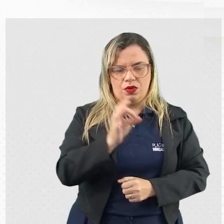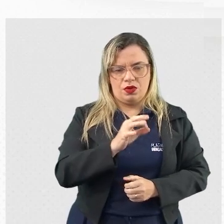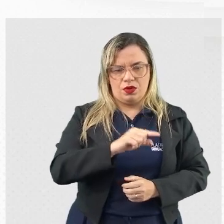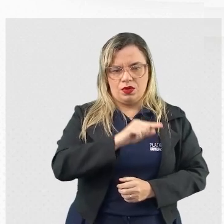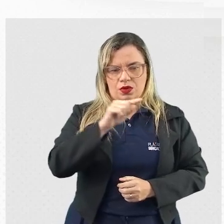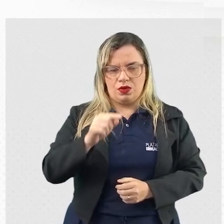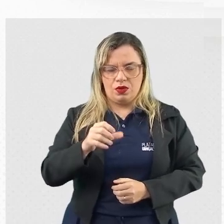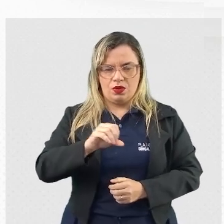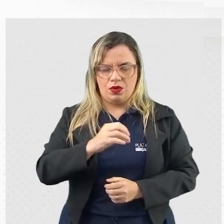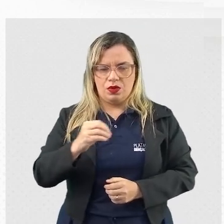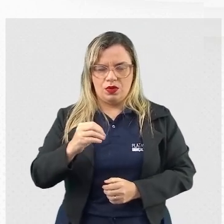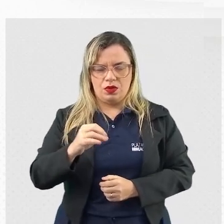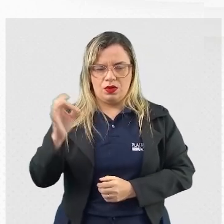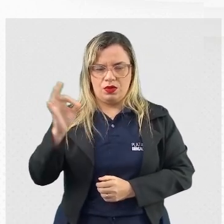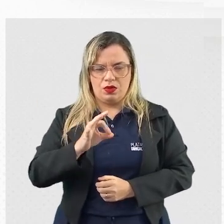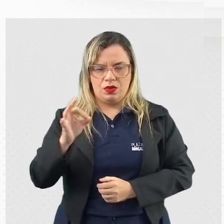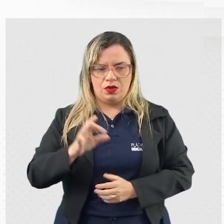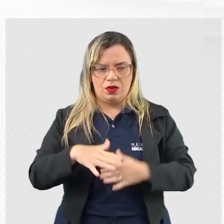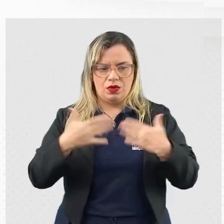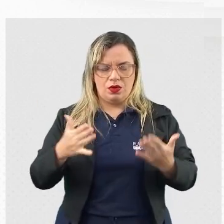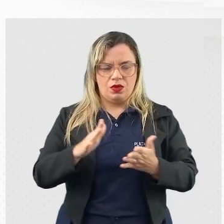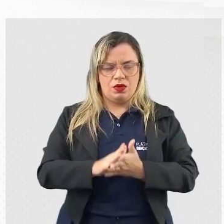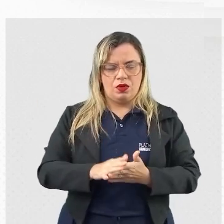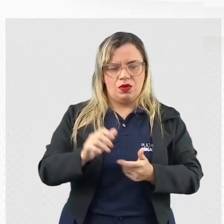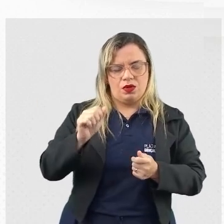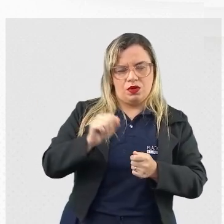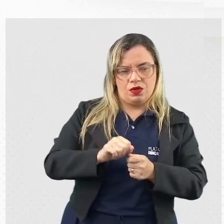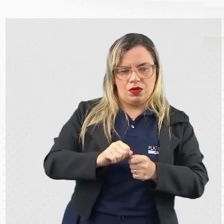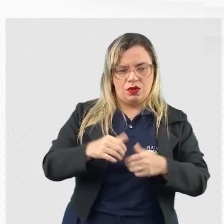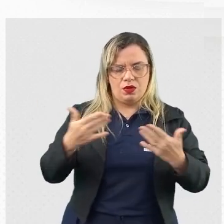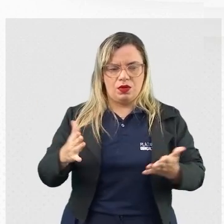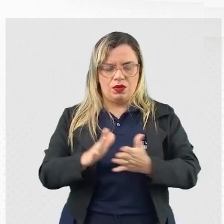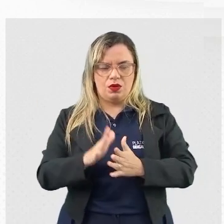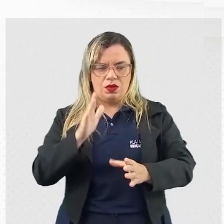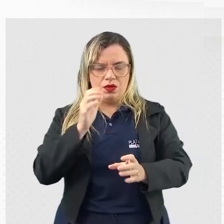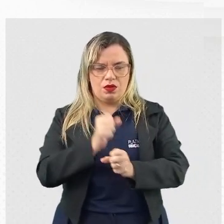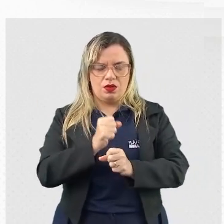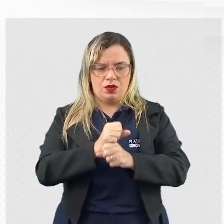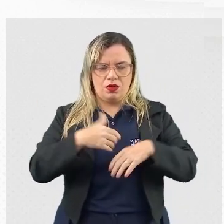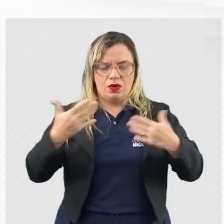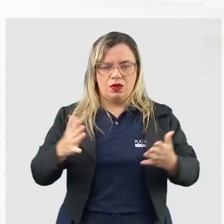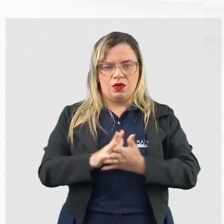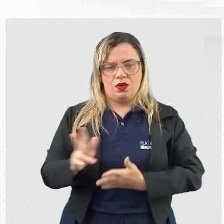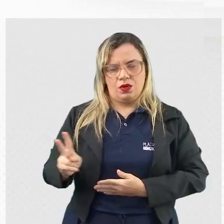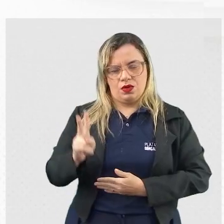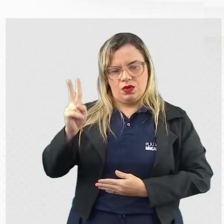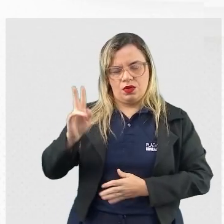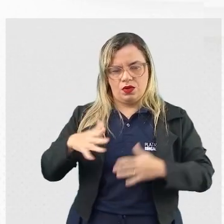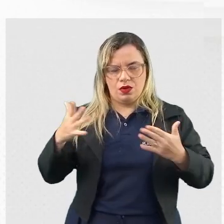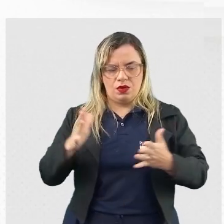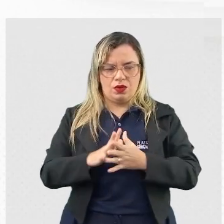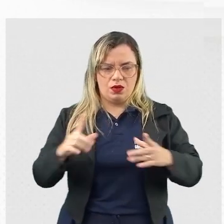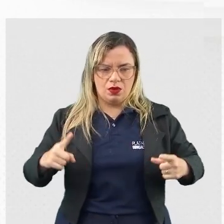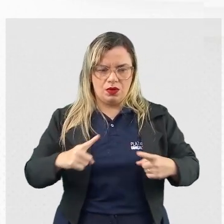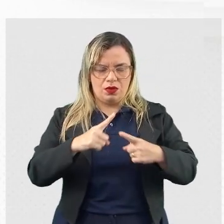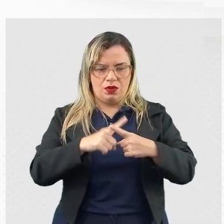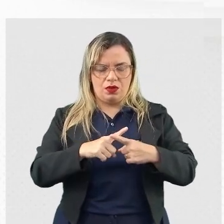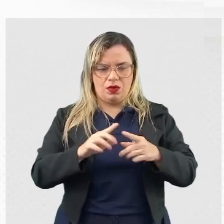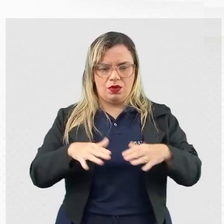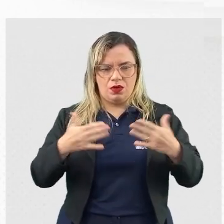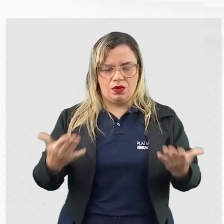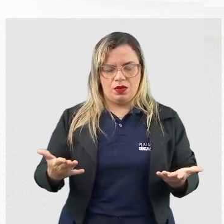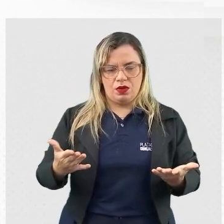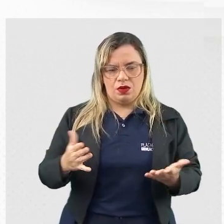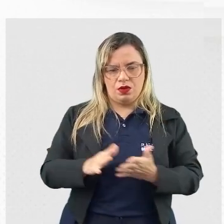Na verdade, você faz da mesma forma que você calcula o percentual de um determinado valor. Você vai multiplicar. Só que aí você